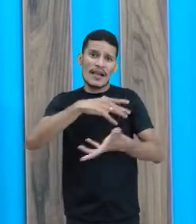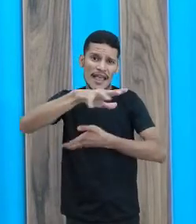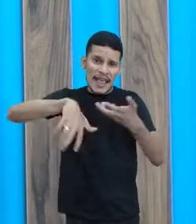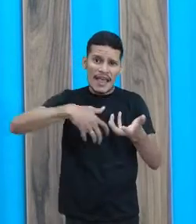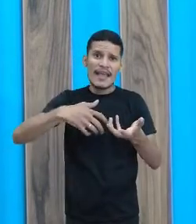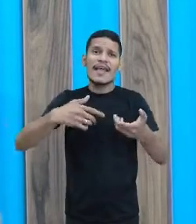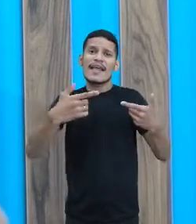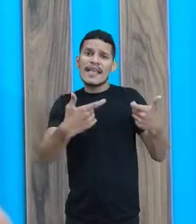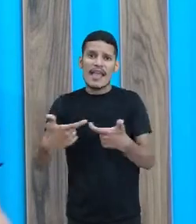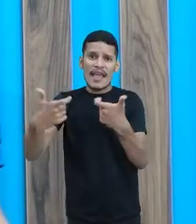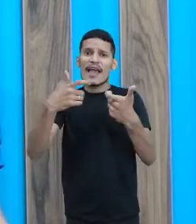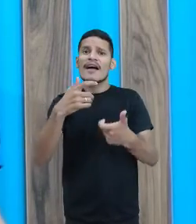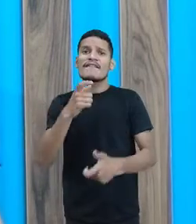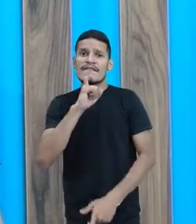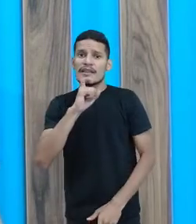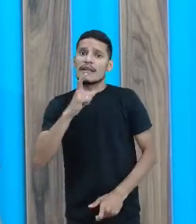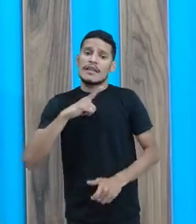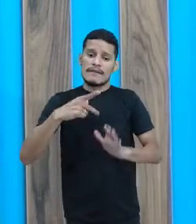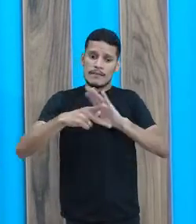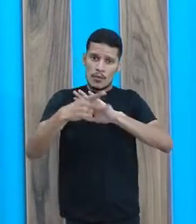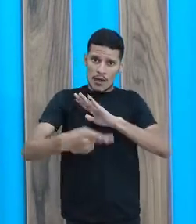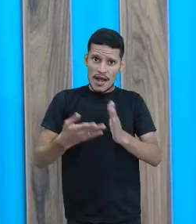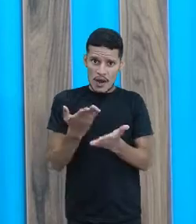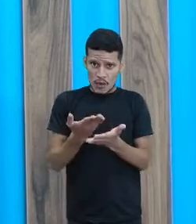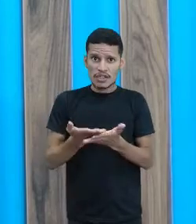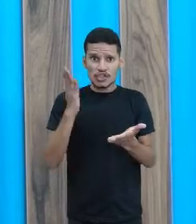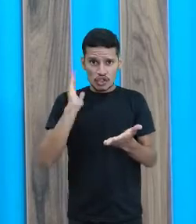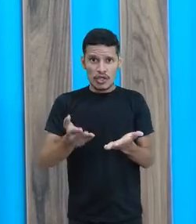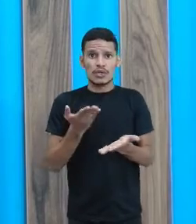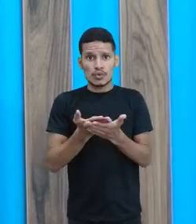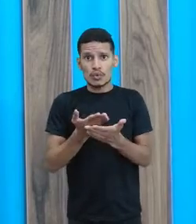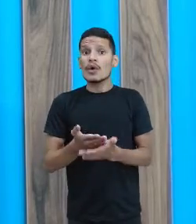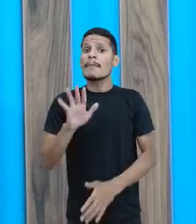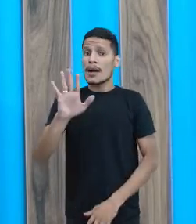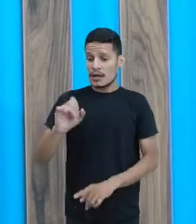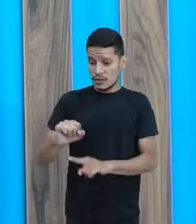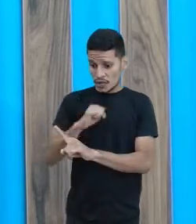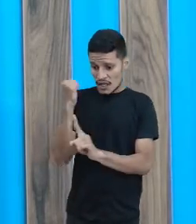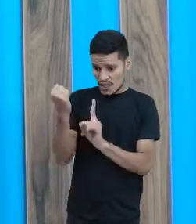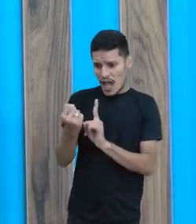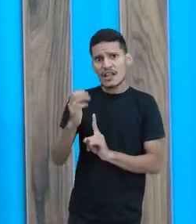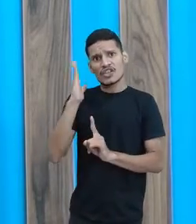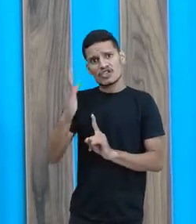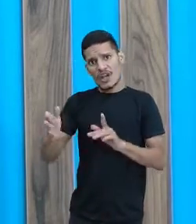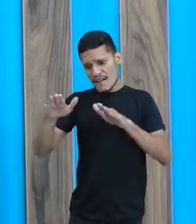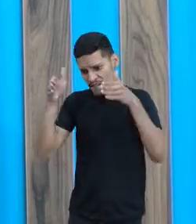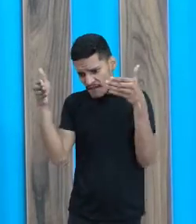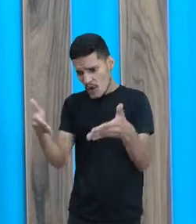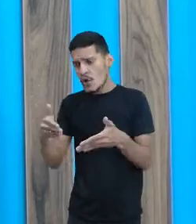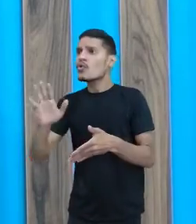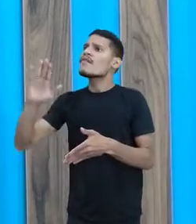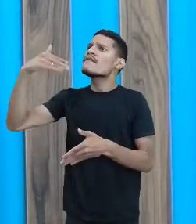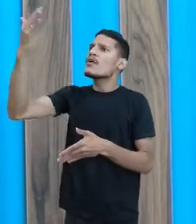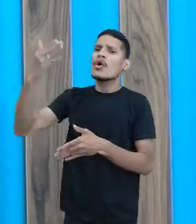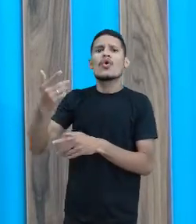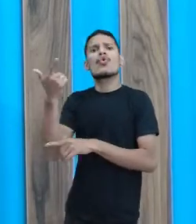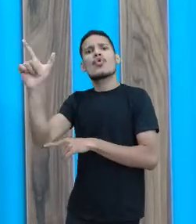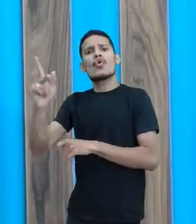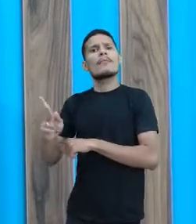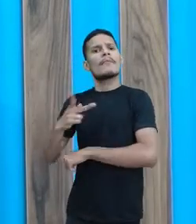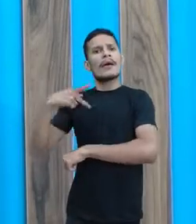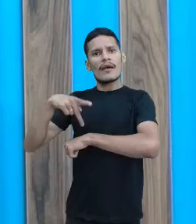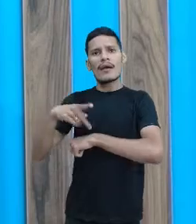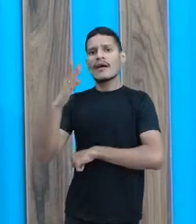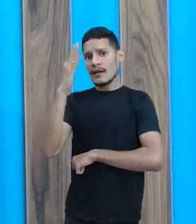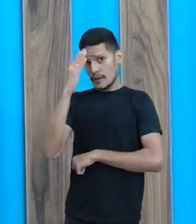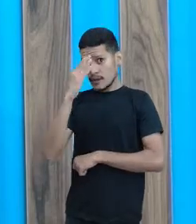que o setor da sociedade civil, né, que era um setor mais conservador, ligado ao capital internacional,